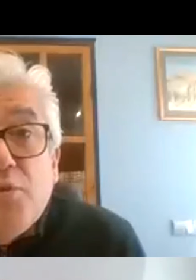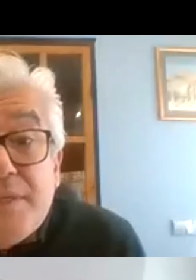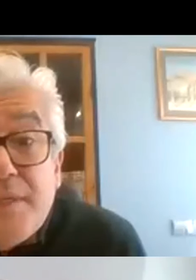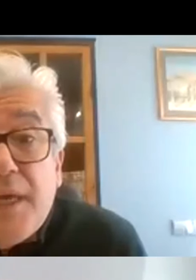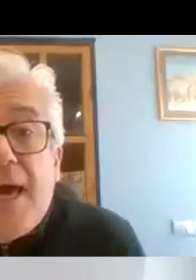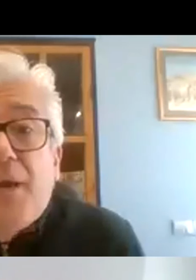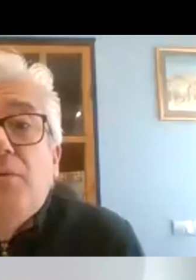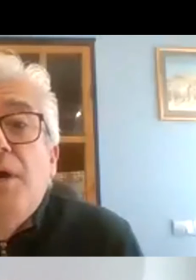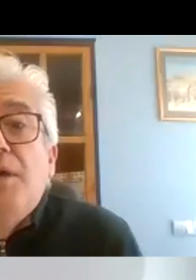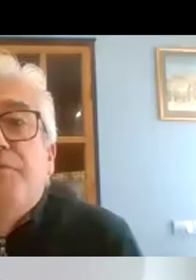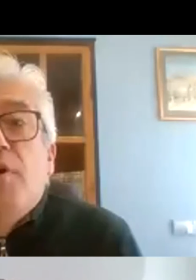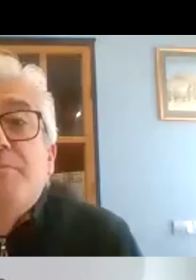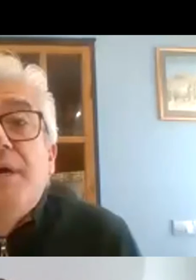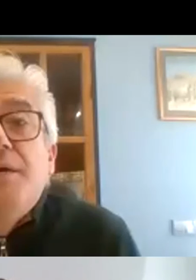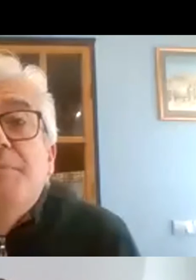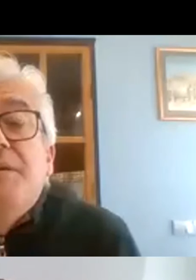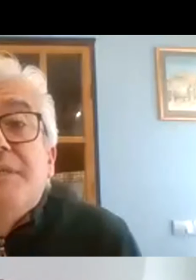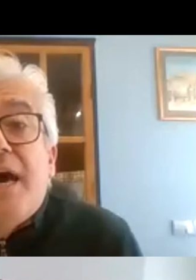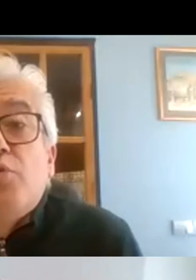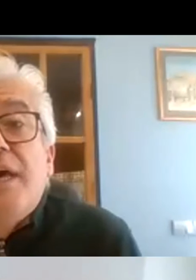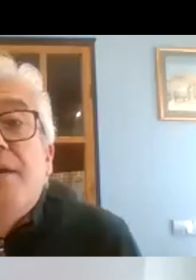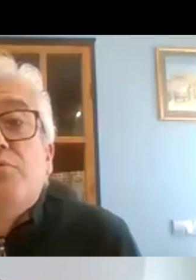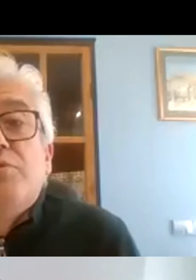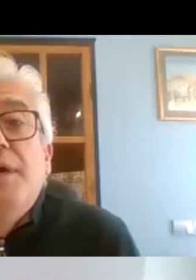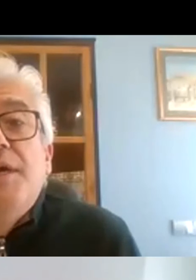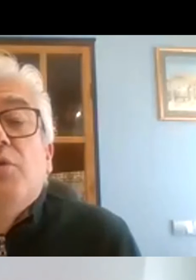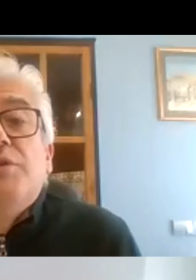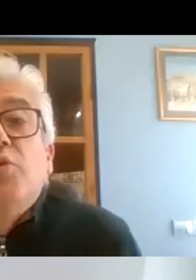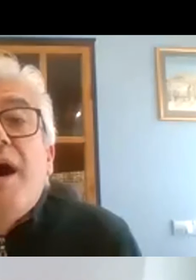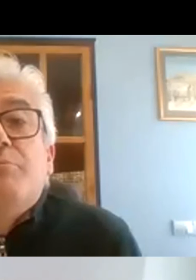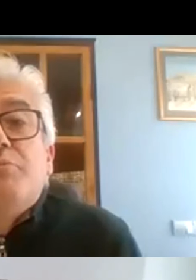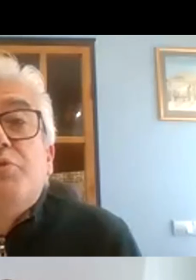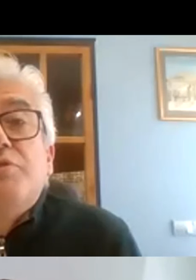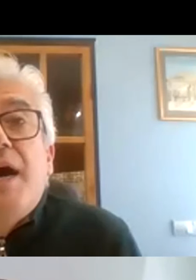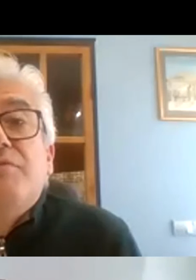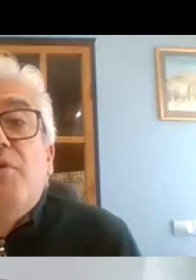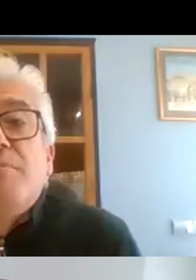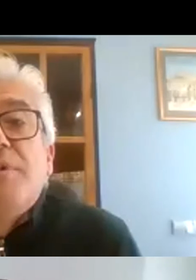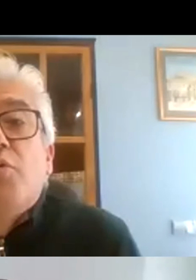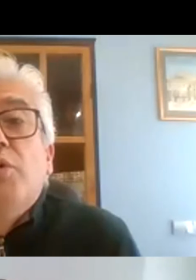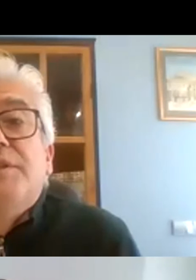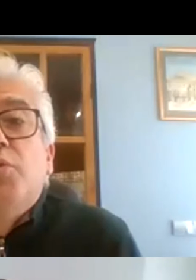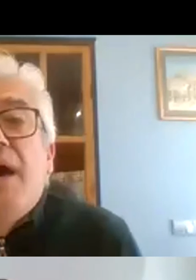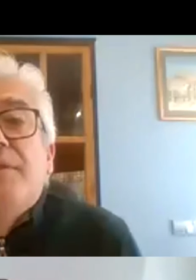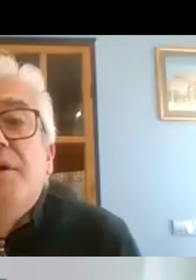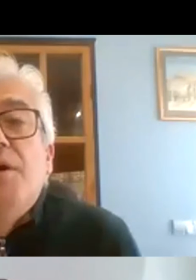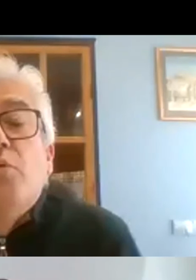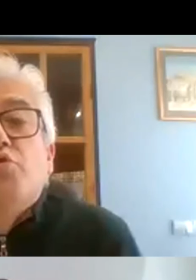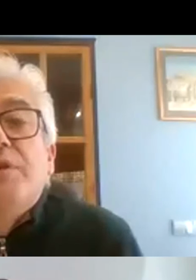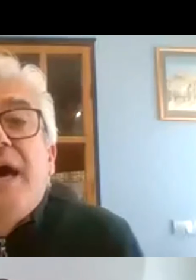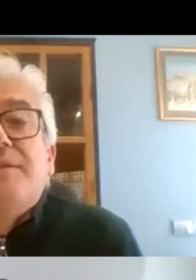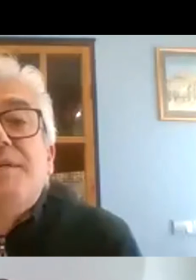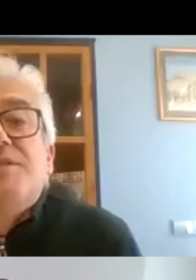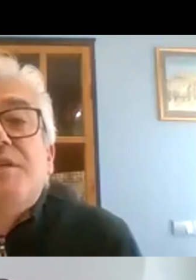regime domiciliário, de forma a minimizar os danos e continuar a proporcionar de forma continuada